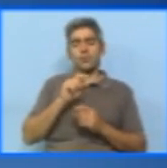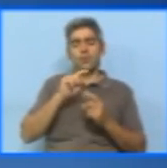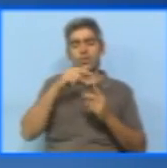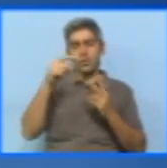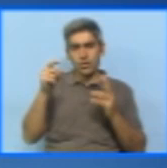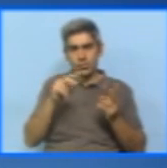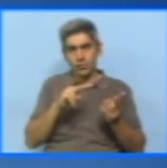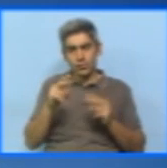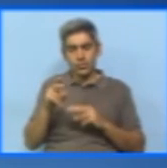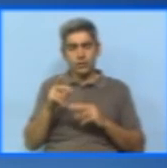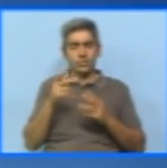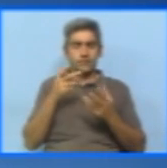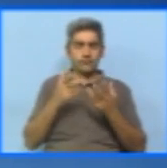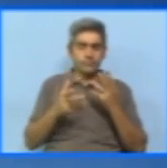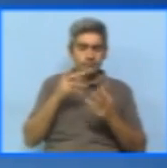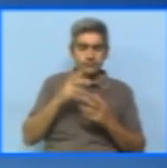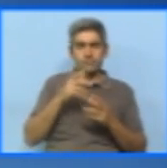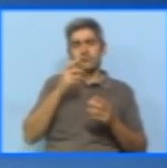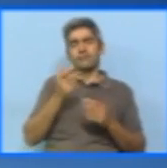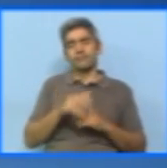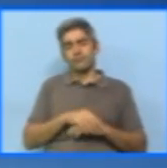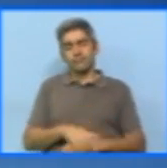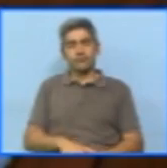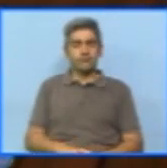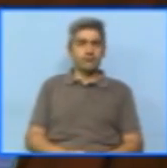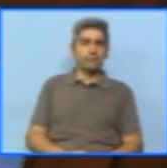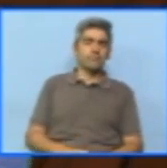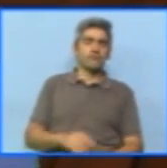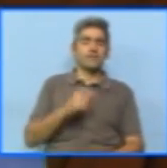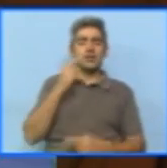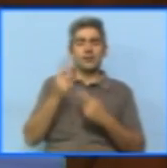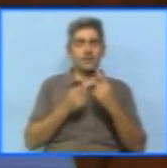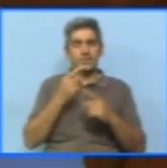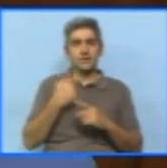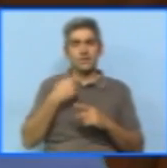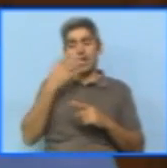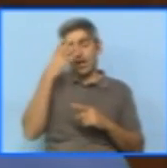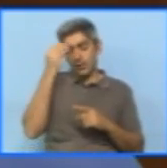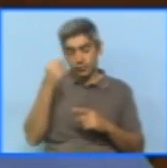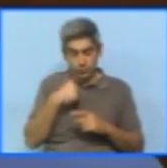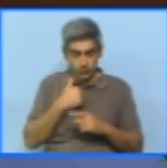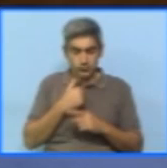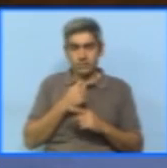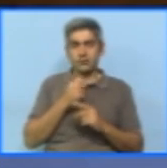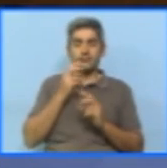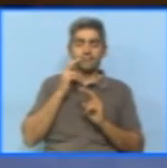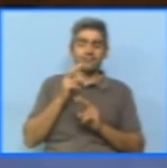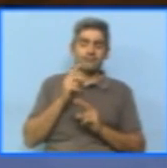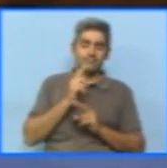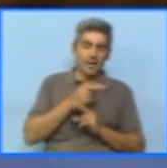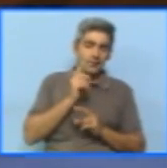outros tradutores, em que, por vezes, eu acho que